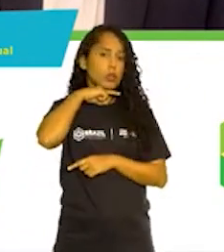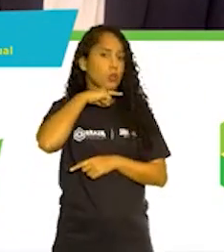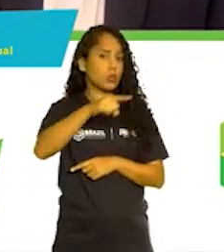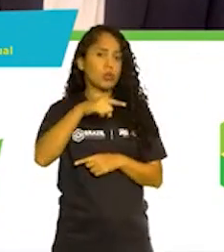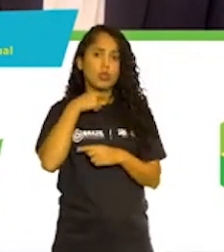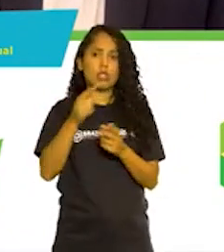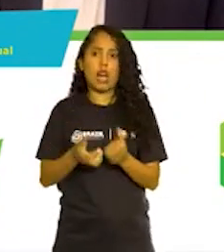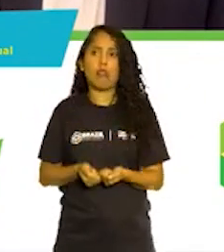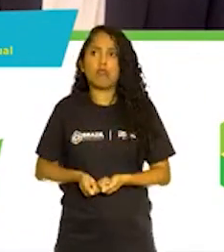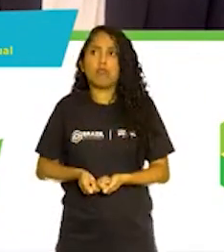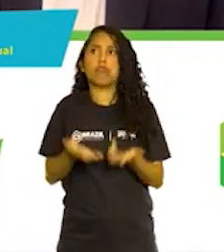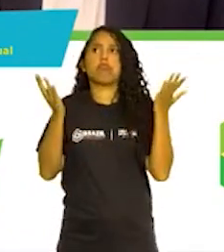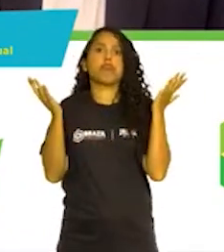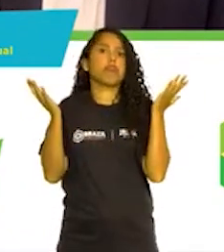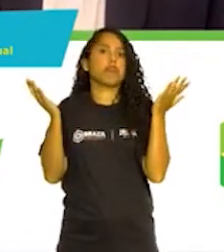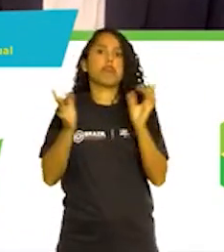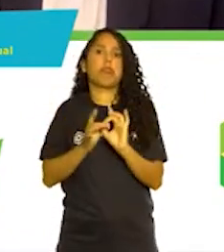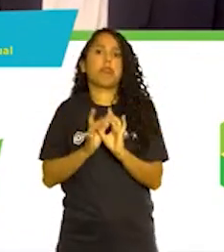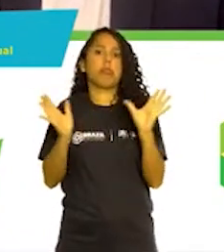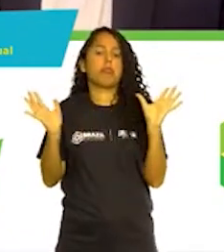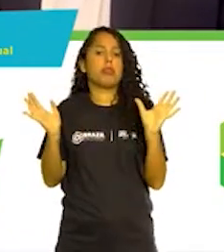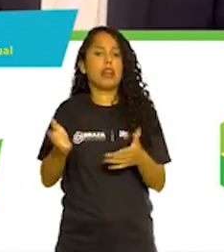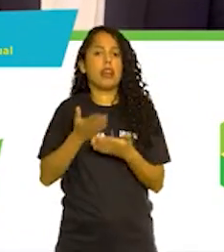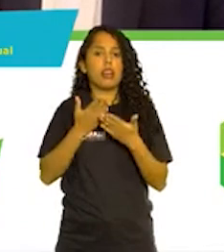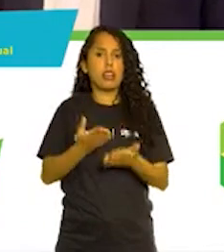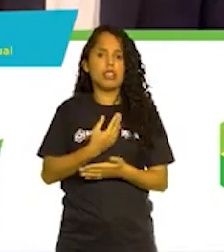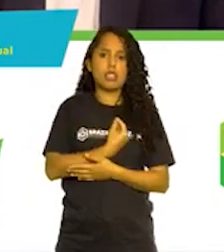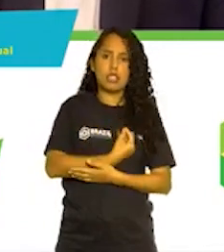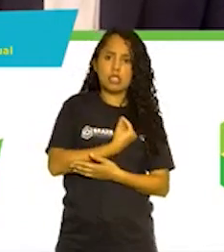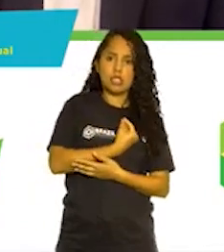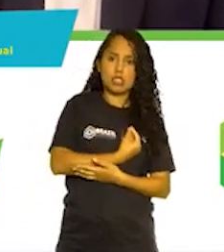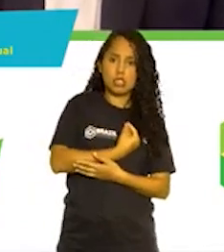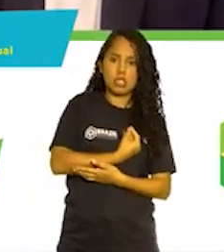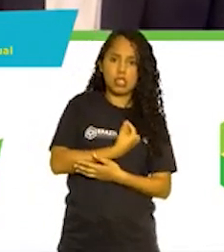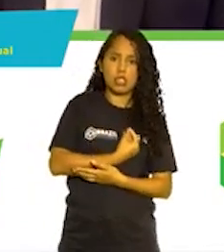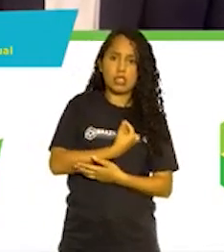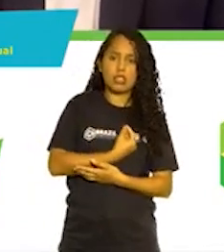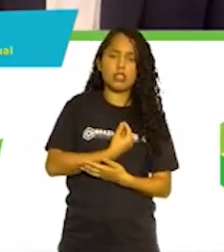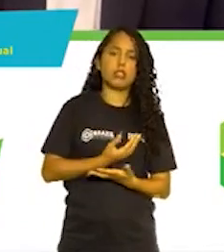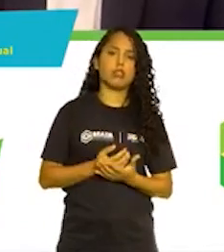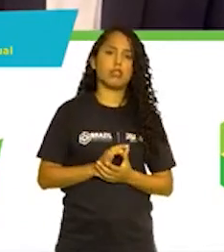mão, né, da existência desse grande ente... Ai, minha cadeira se mexeu.